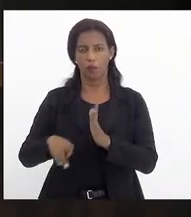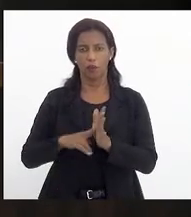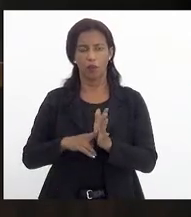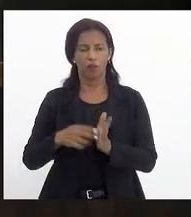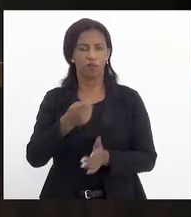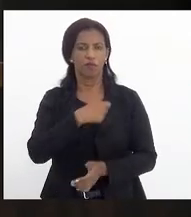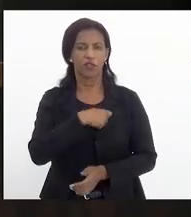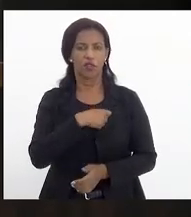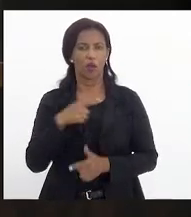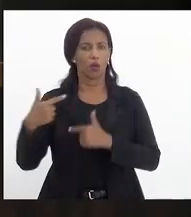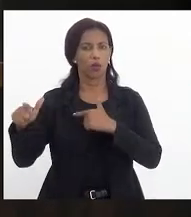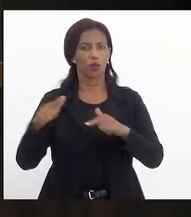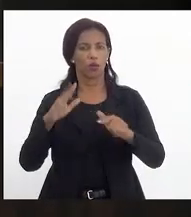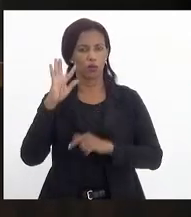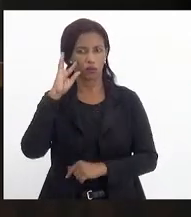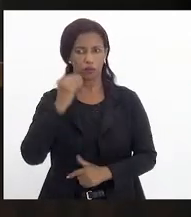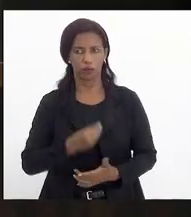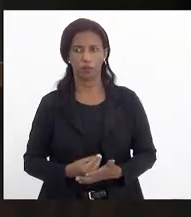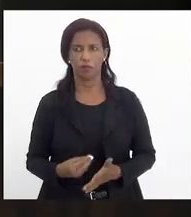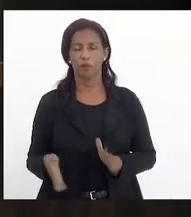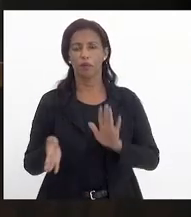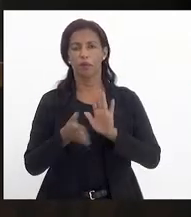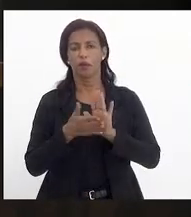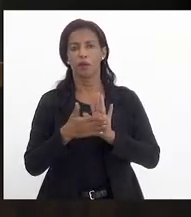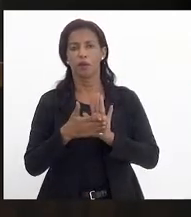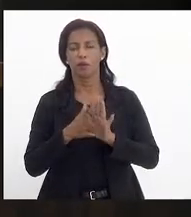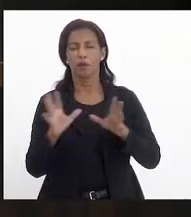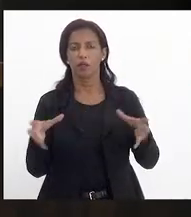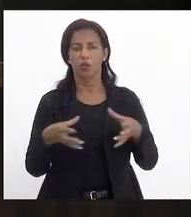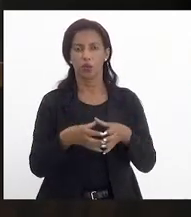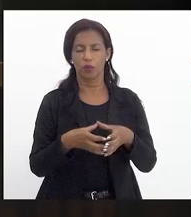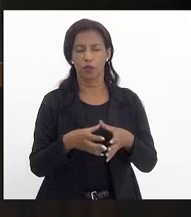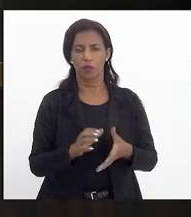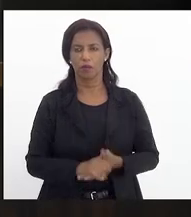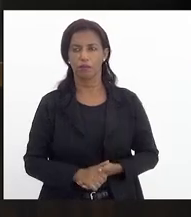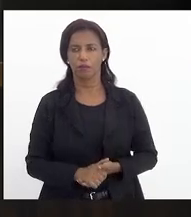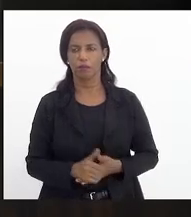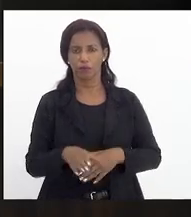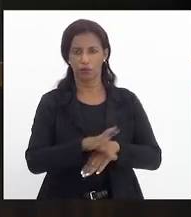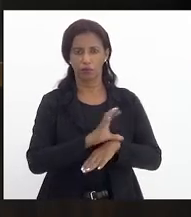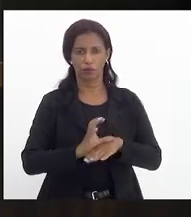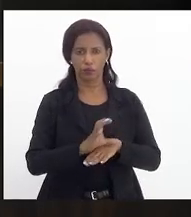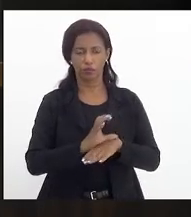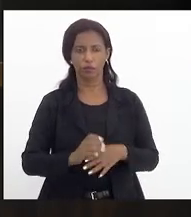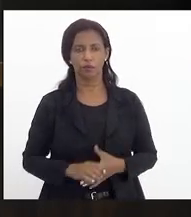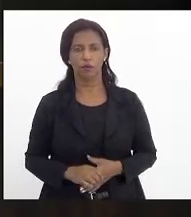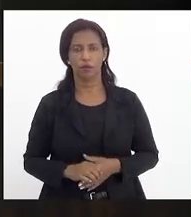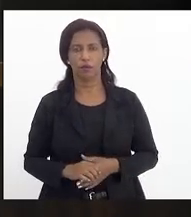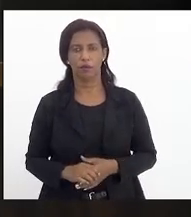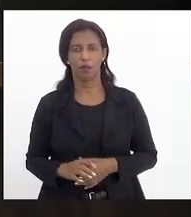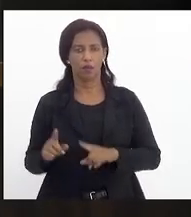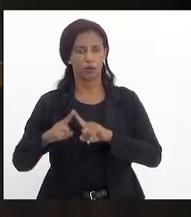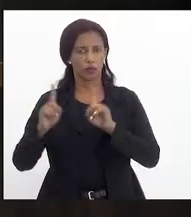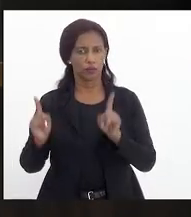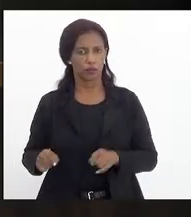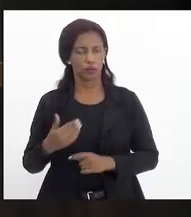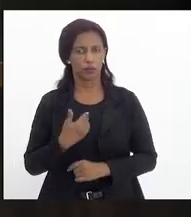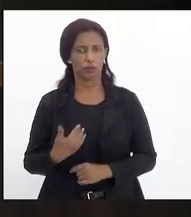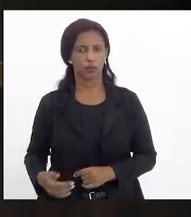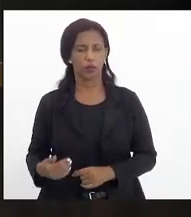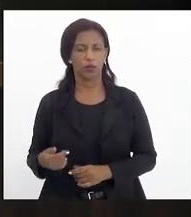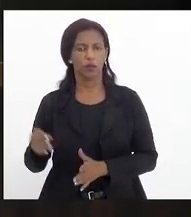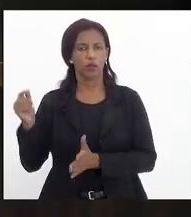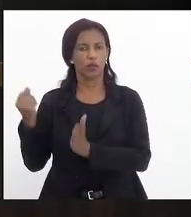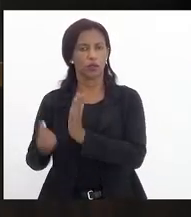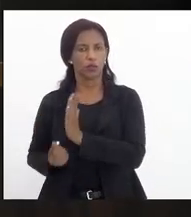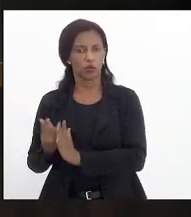Rio de Janeiro e da outras providências. Pendendo de pareceres das comissões de Constituição e Justiça, e servidores públicos, de